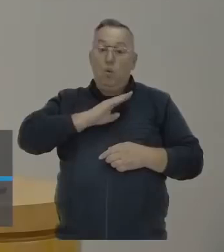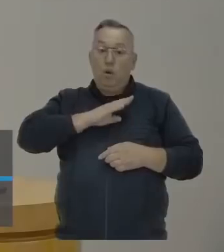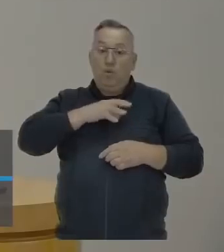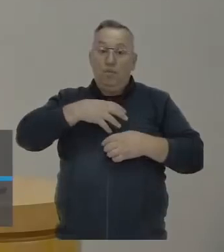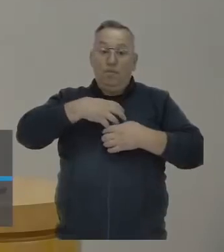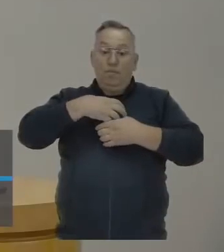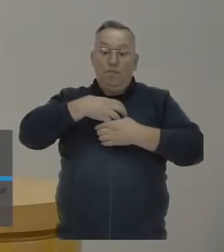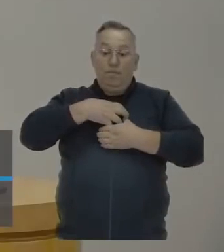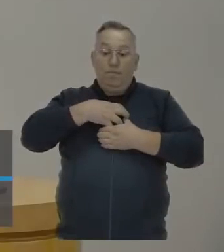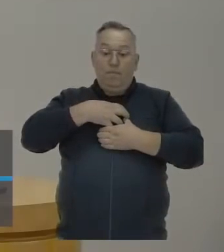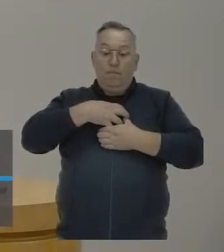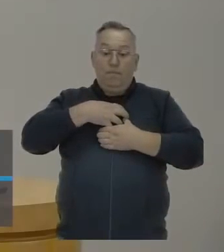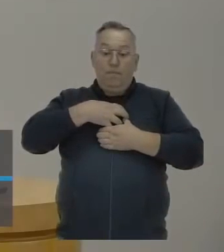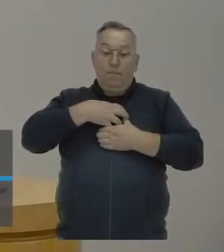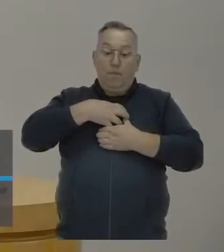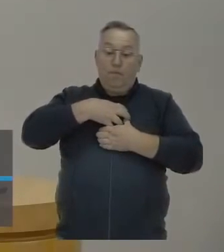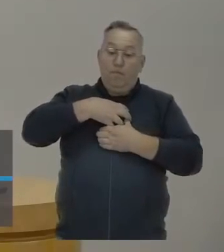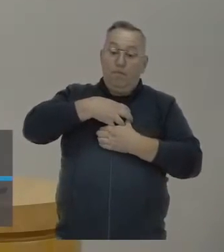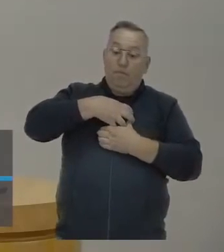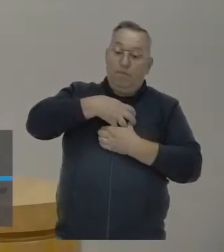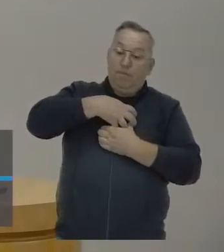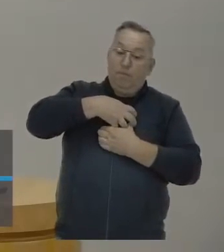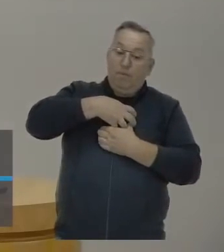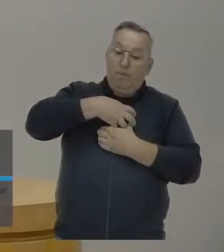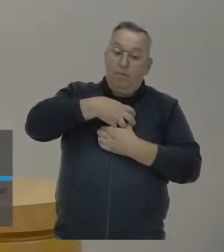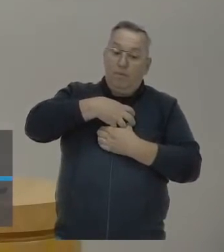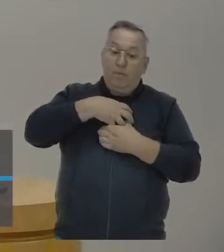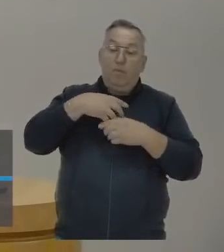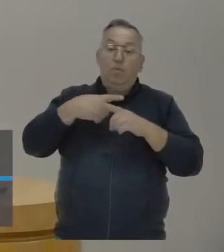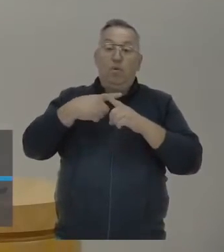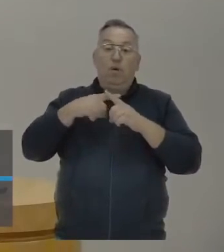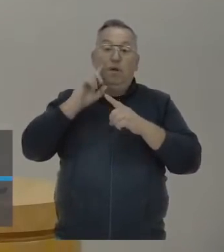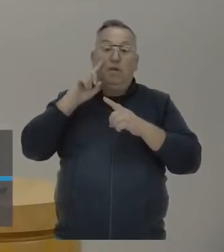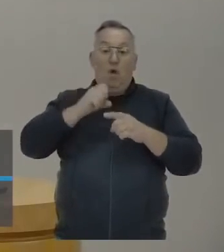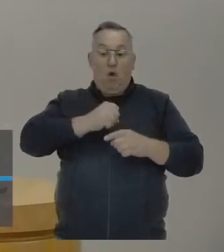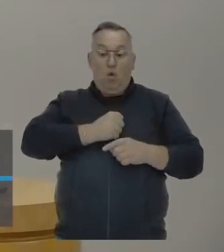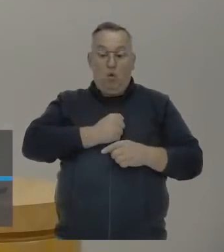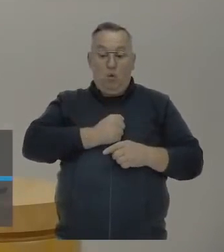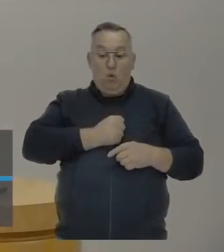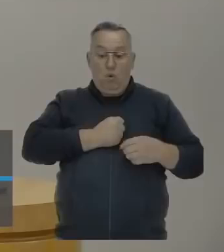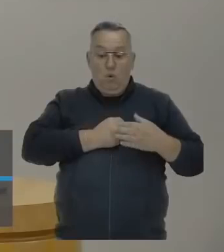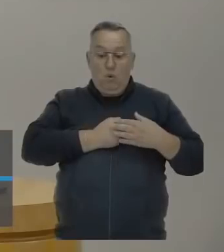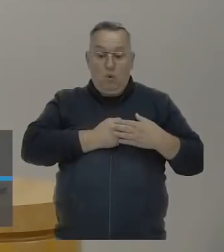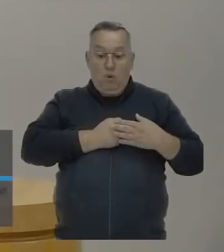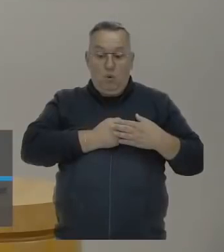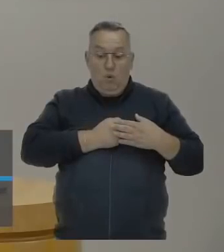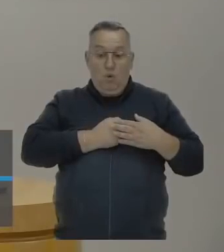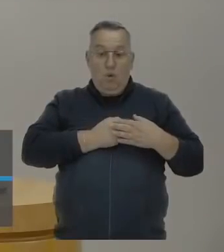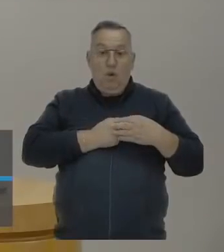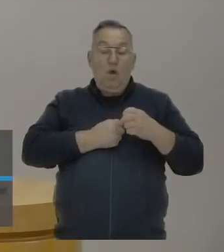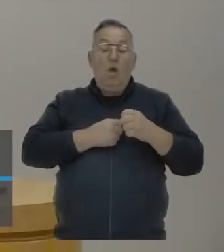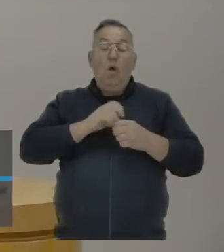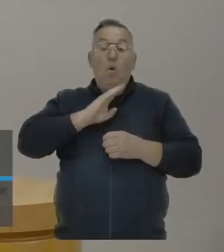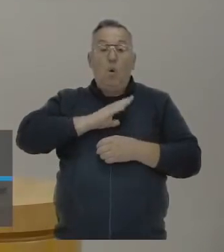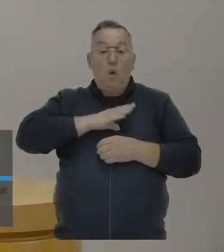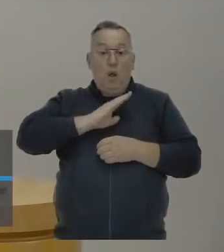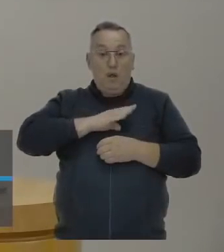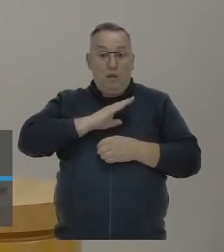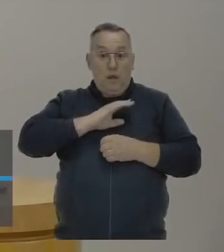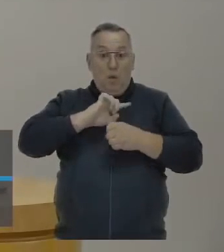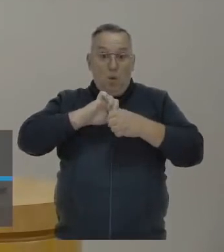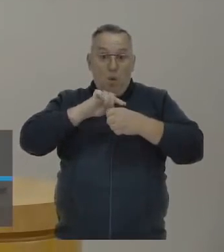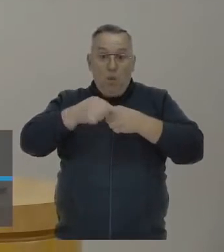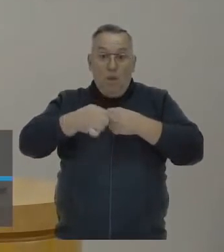está inclinado para a esquerda. Inclusive, por que eu pus meu punho fechado aqui? Porque o nosso coração normalmente tem o tamanho do nosso punho